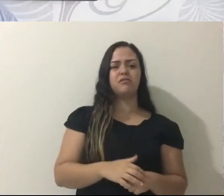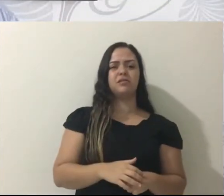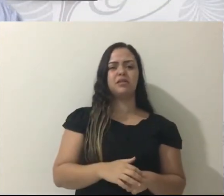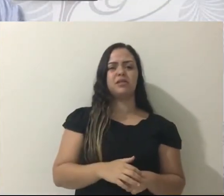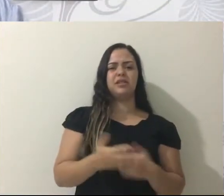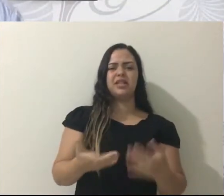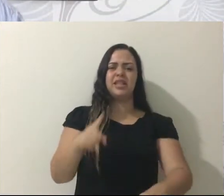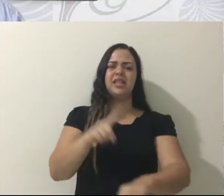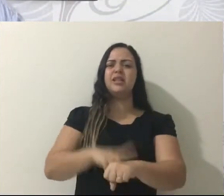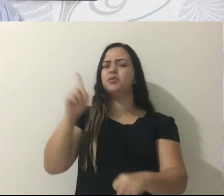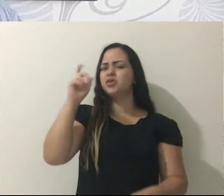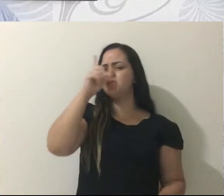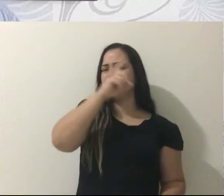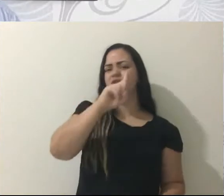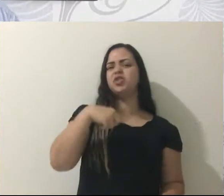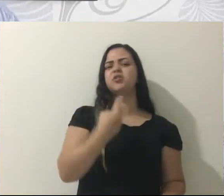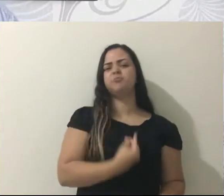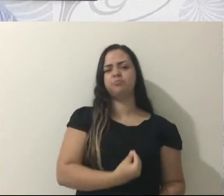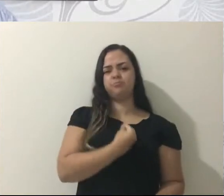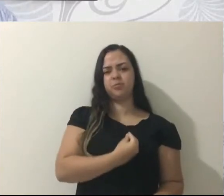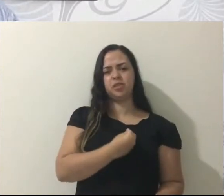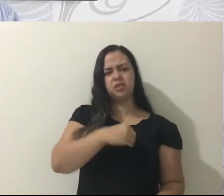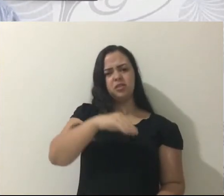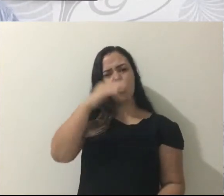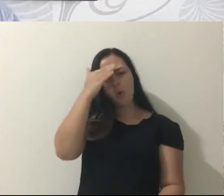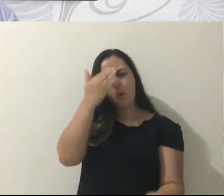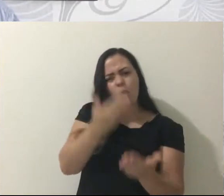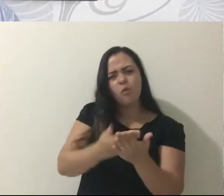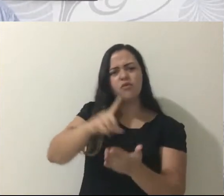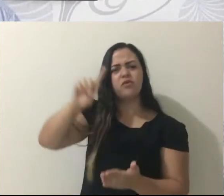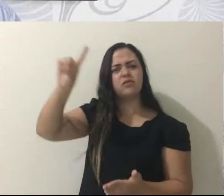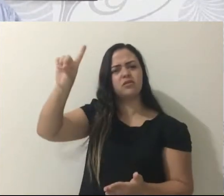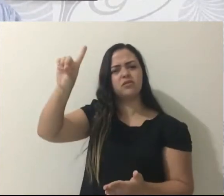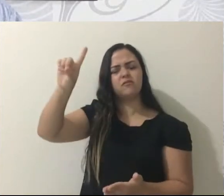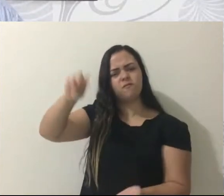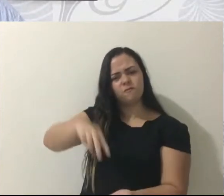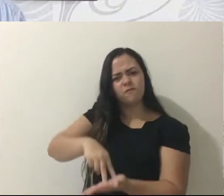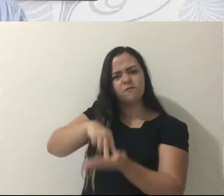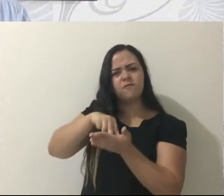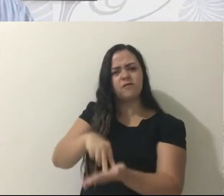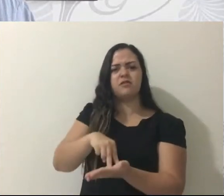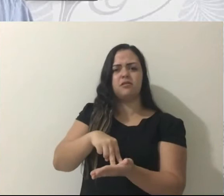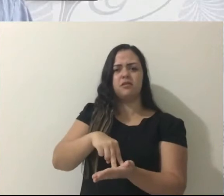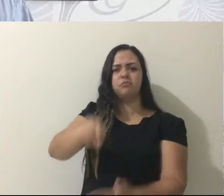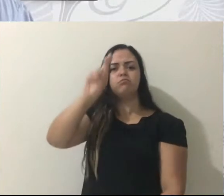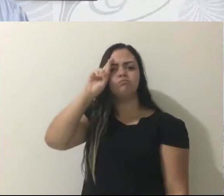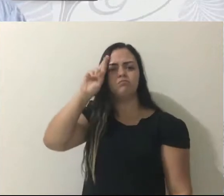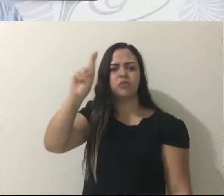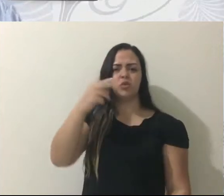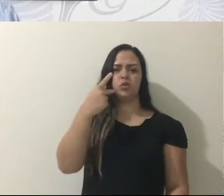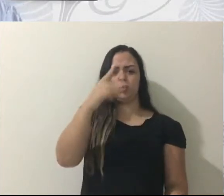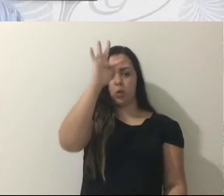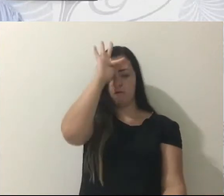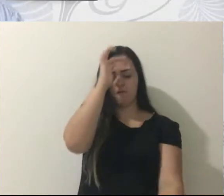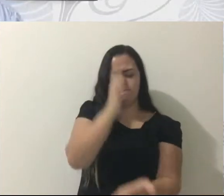situação difícil que estamos vivendo. Confie em Deus e mantenha firme no nosso Senhor